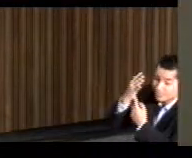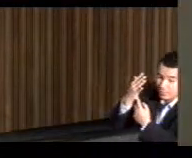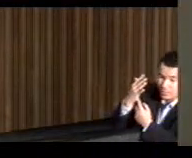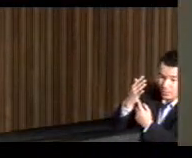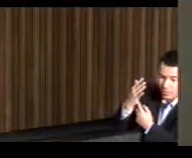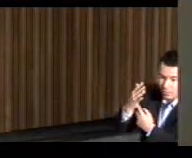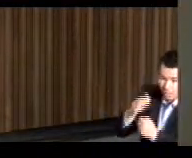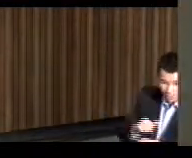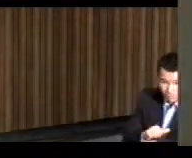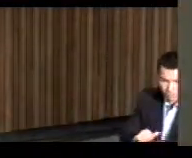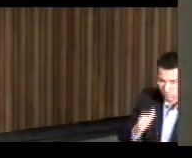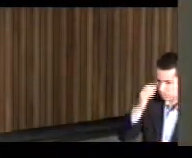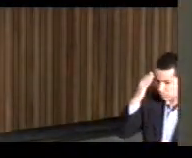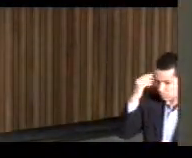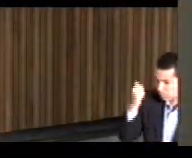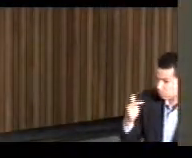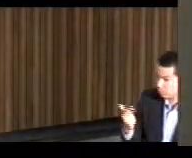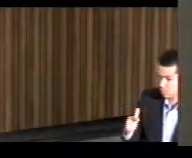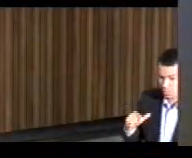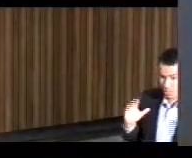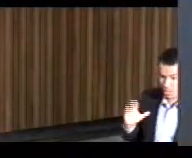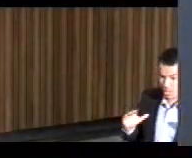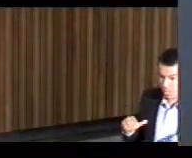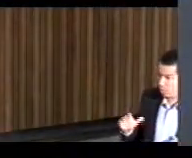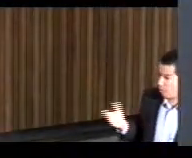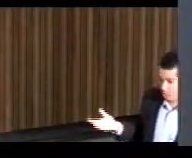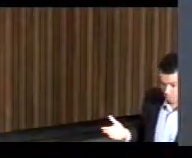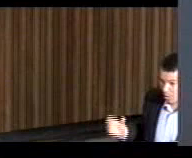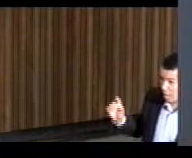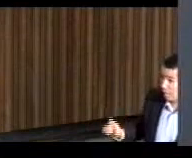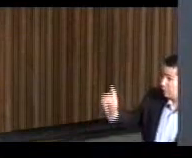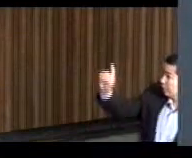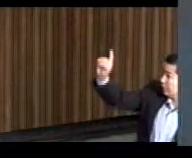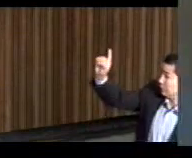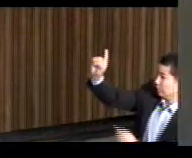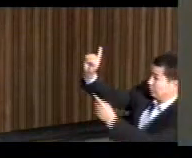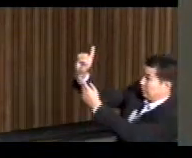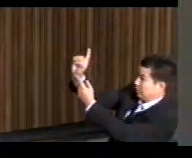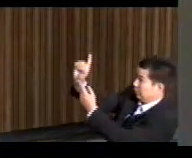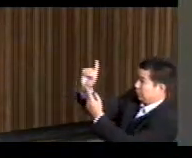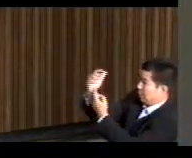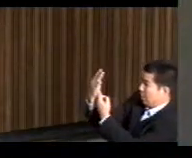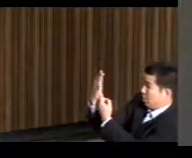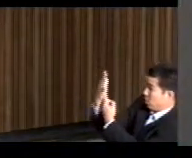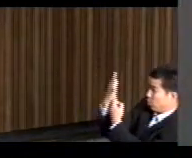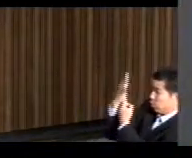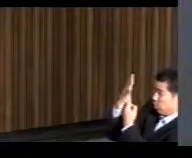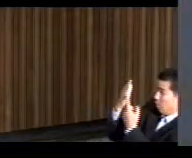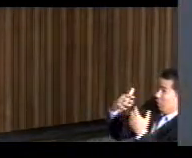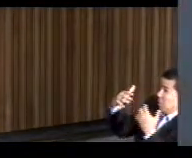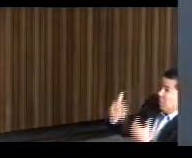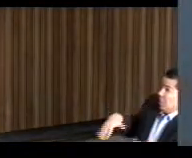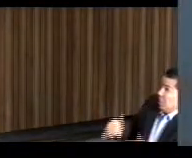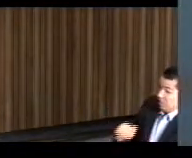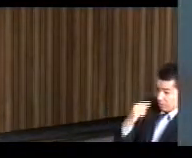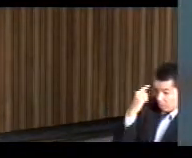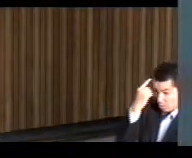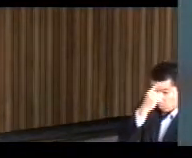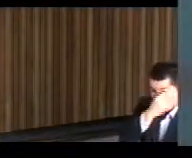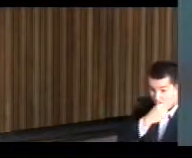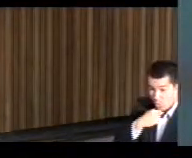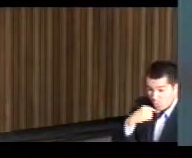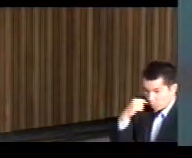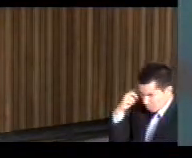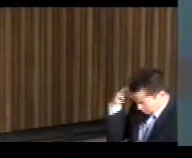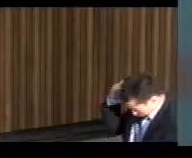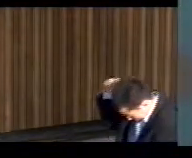anjo. Ele sabe que Deus se manifestou para ele. Naquela hora, ele vai cair com o rosto no chão, porque